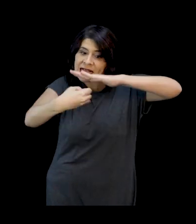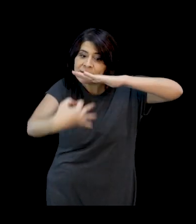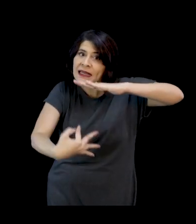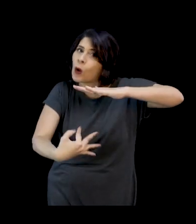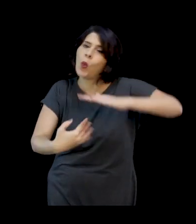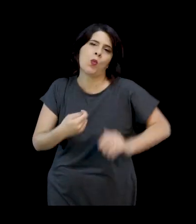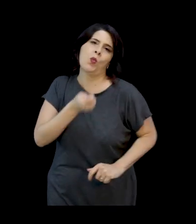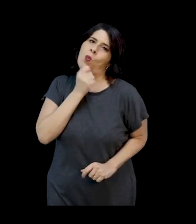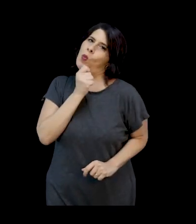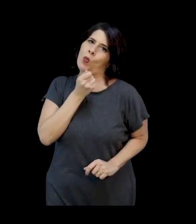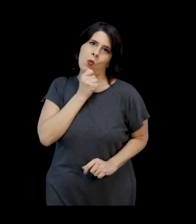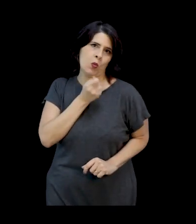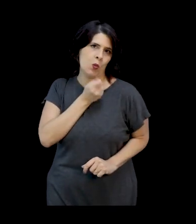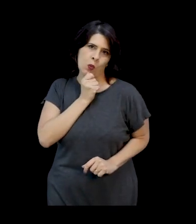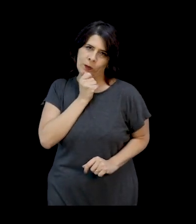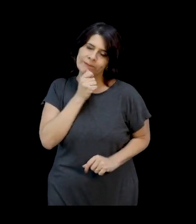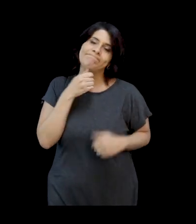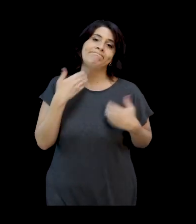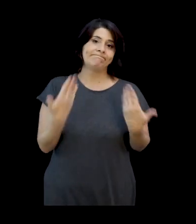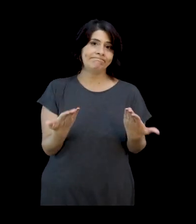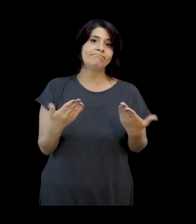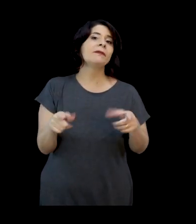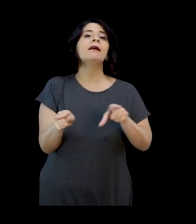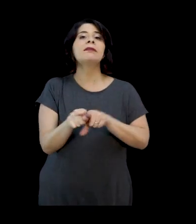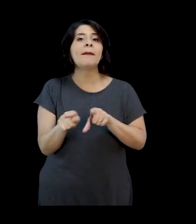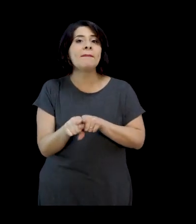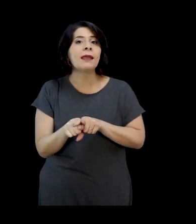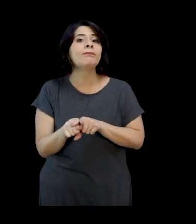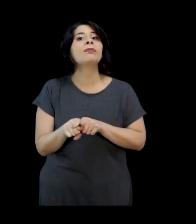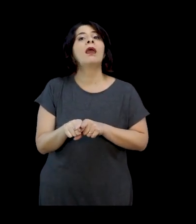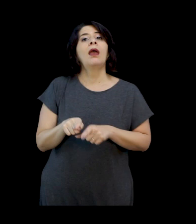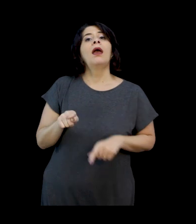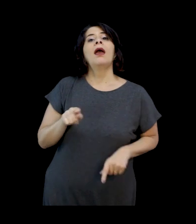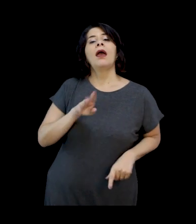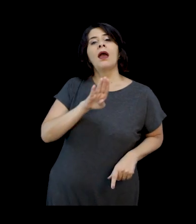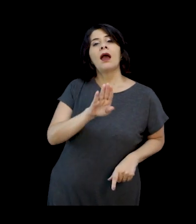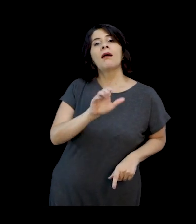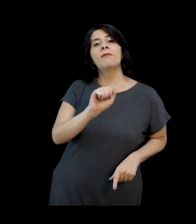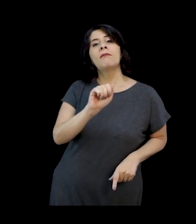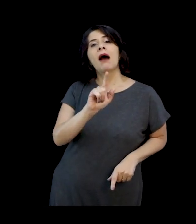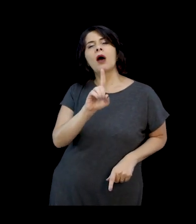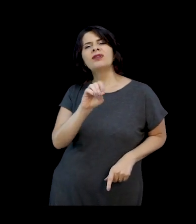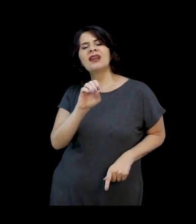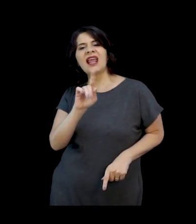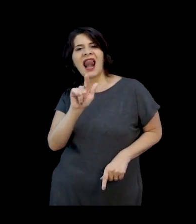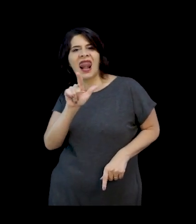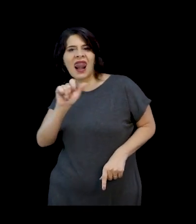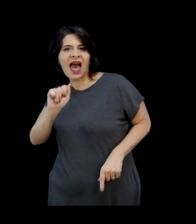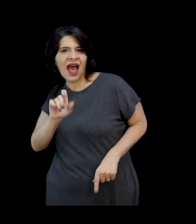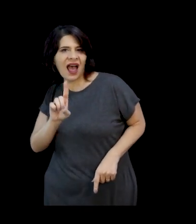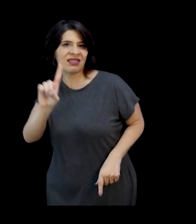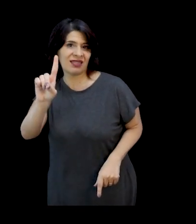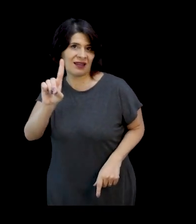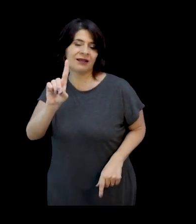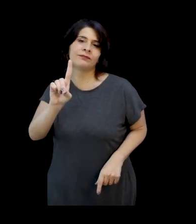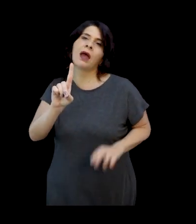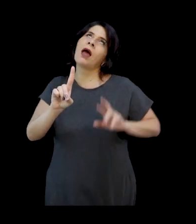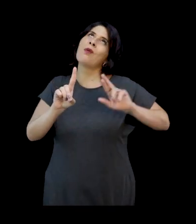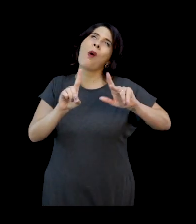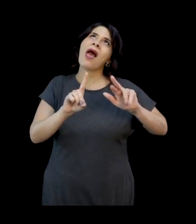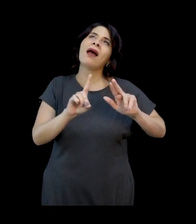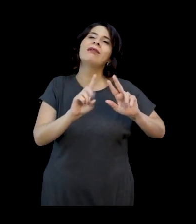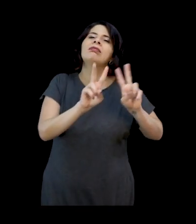disso, antecedeu um pouco também o Baudrillard, não o Baudrillard do simulacro, mas